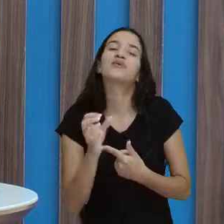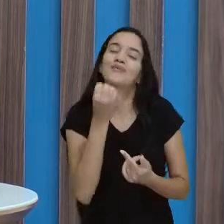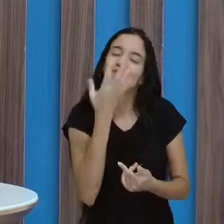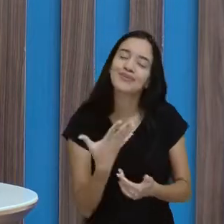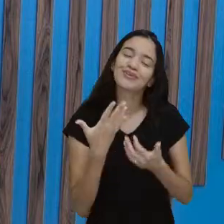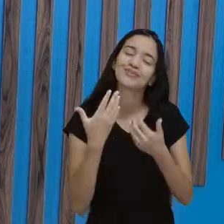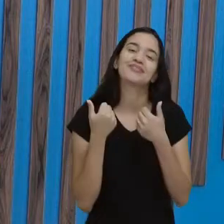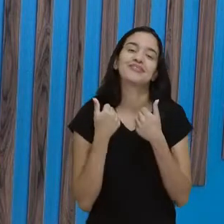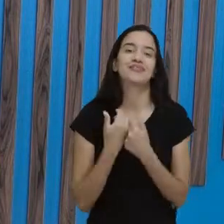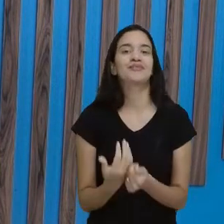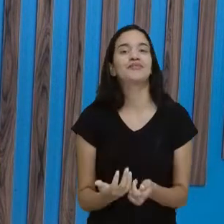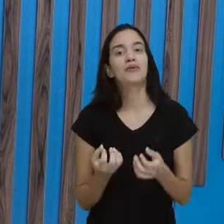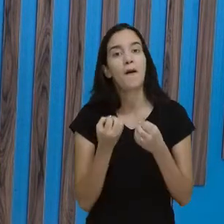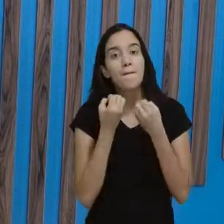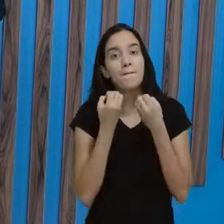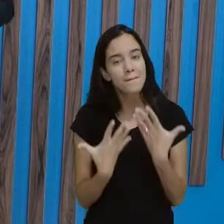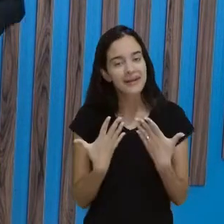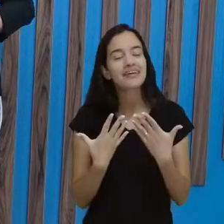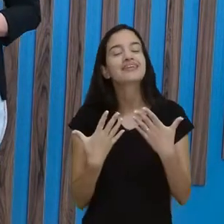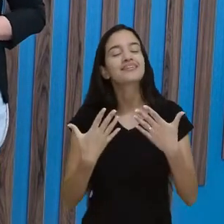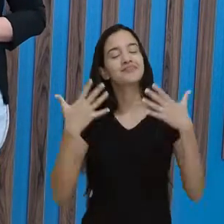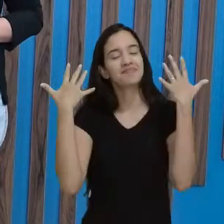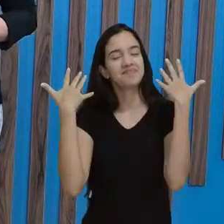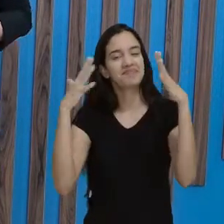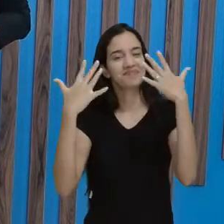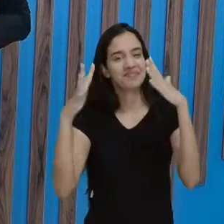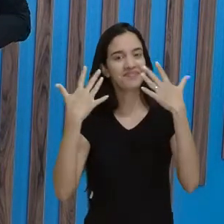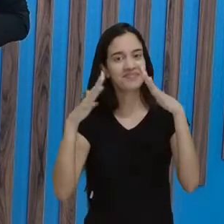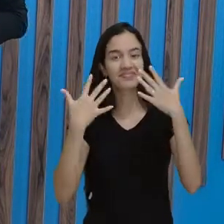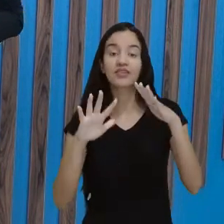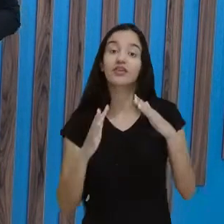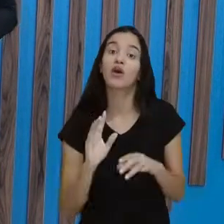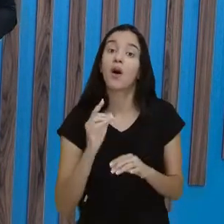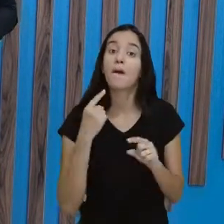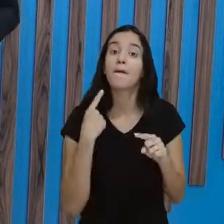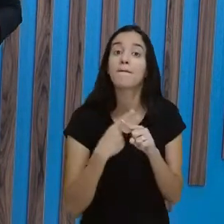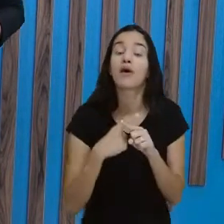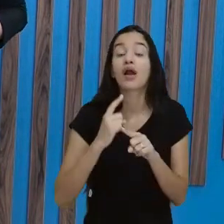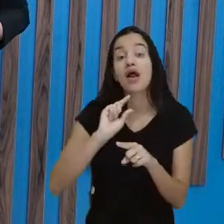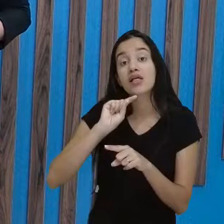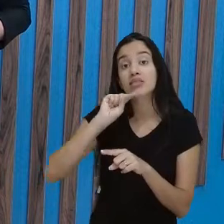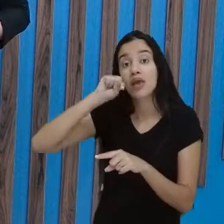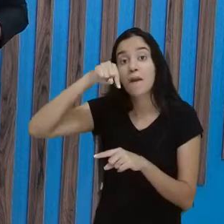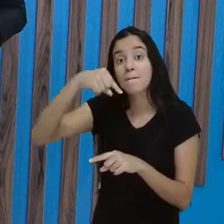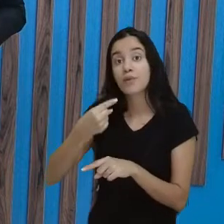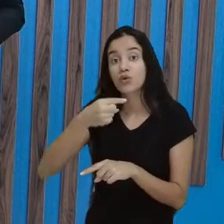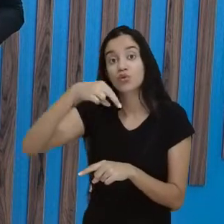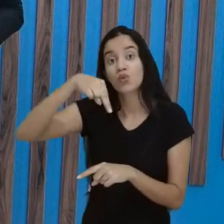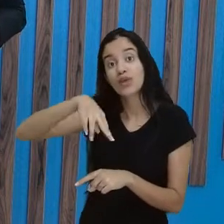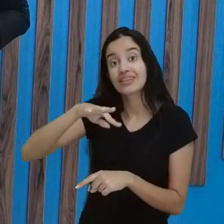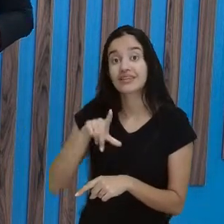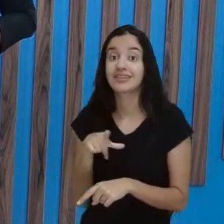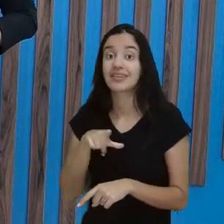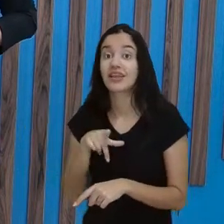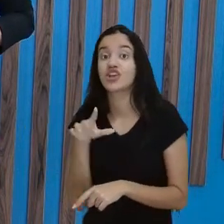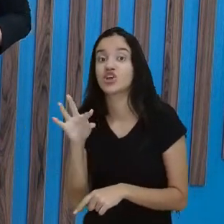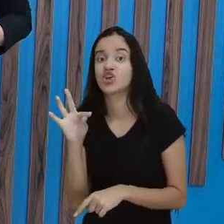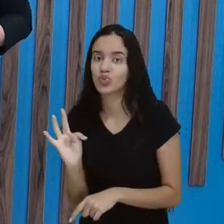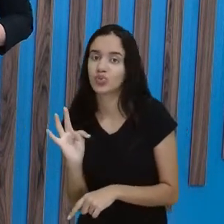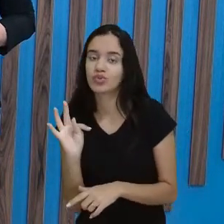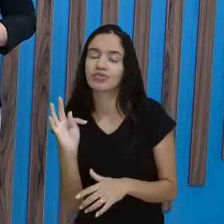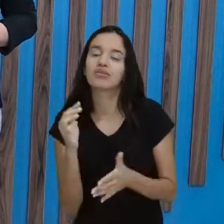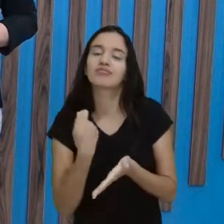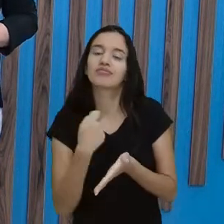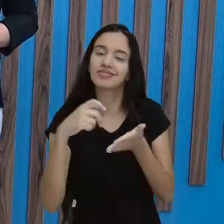Noala, parabéns. Anta, por quê? Porque depois do N tem o T. Então, anta está